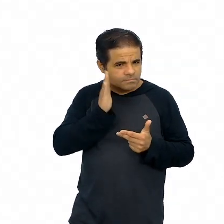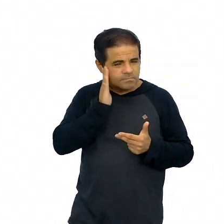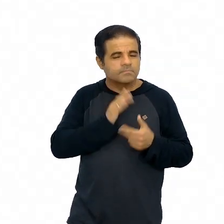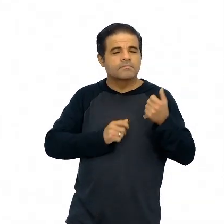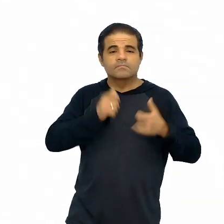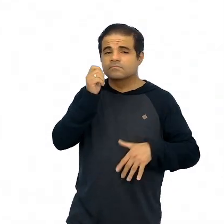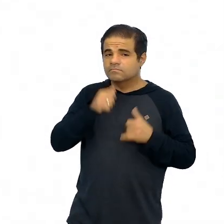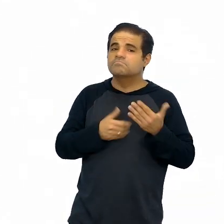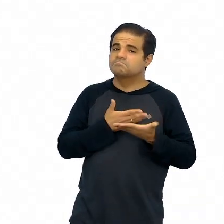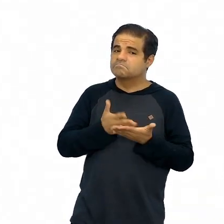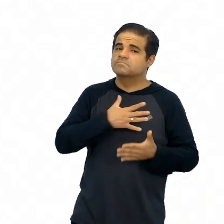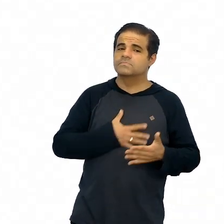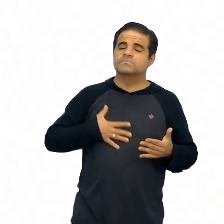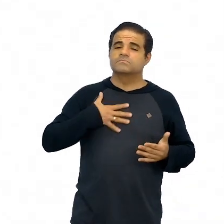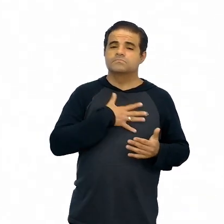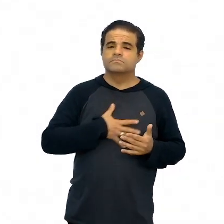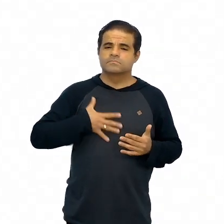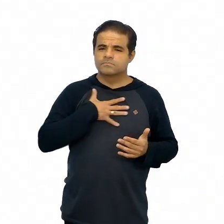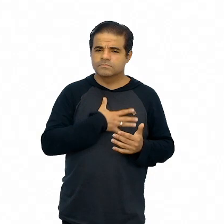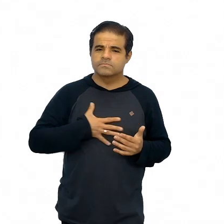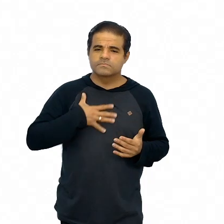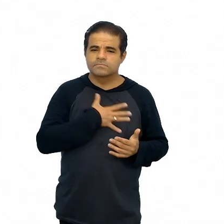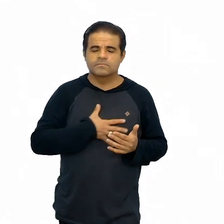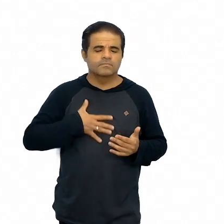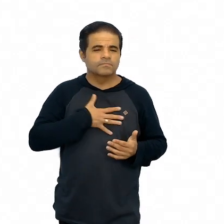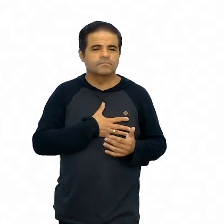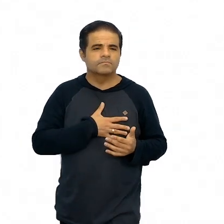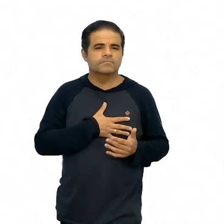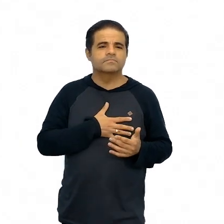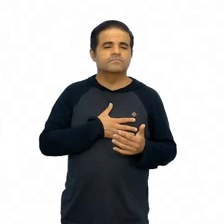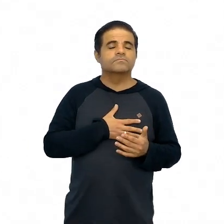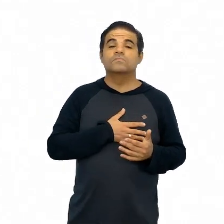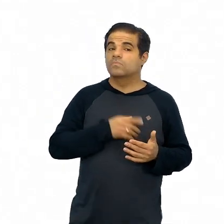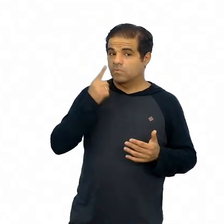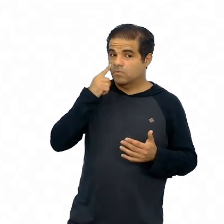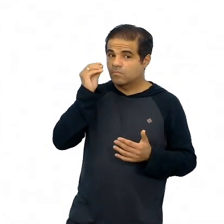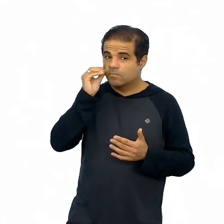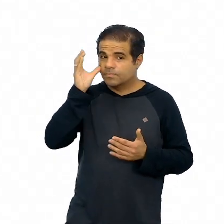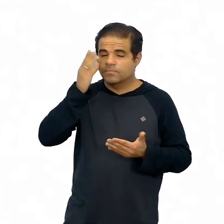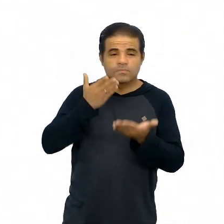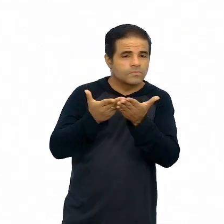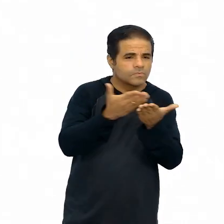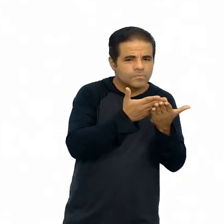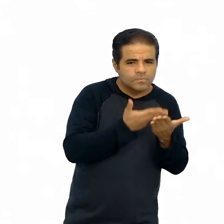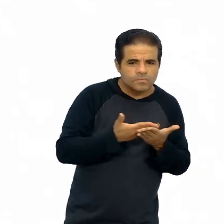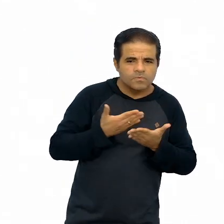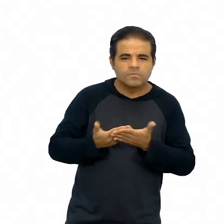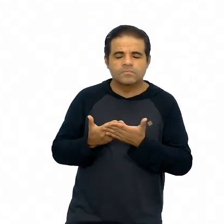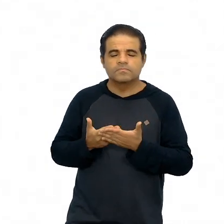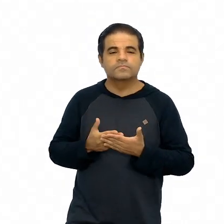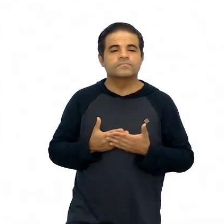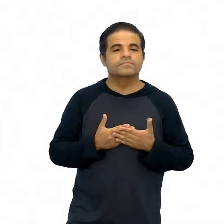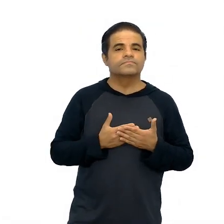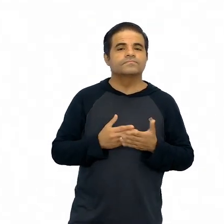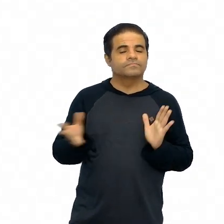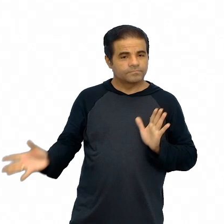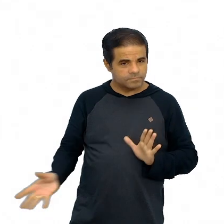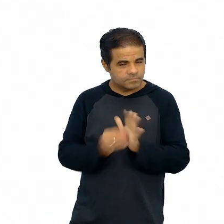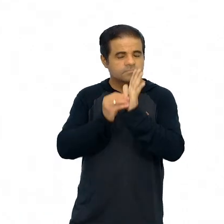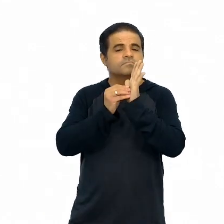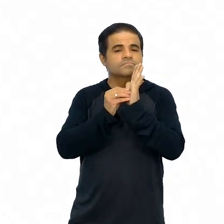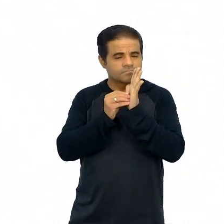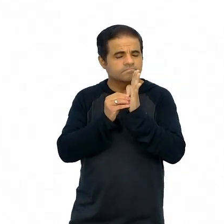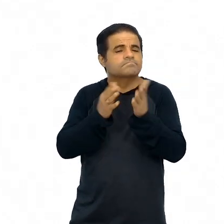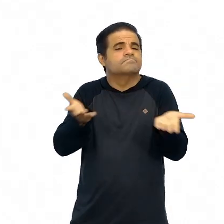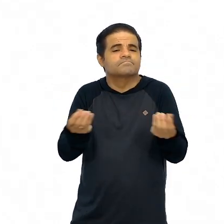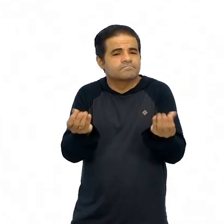também, gostei. Mas, olha aí o conhecimento dos estudantes. Raiz não exata. E